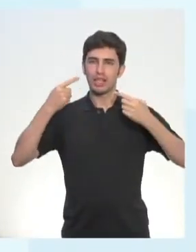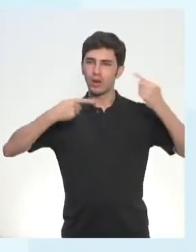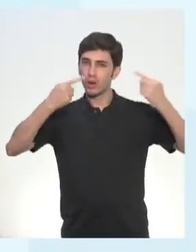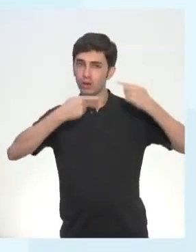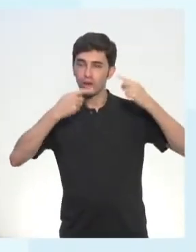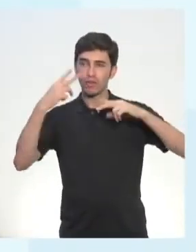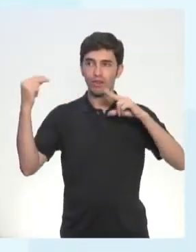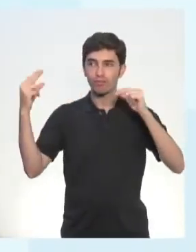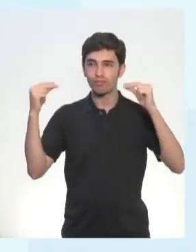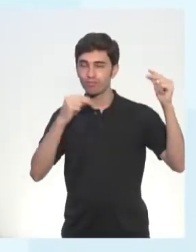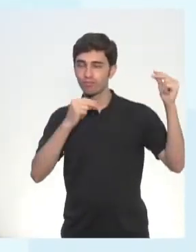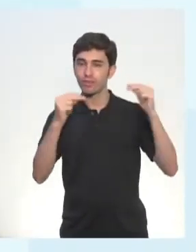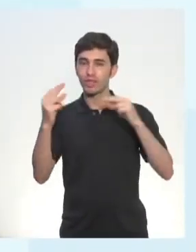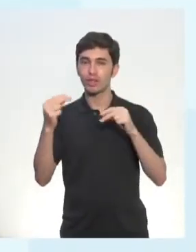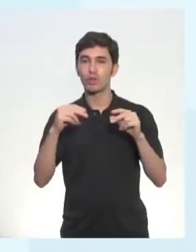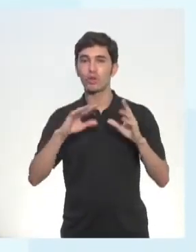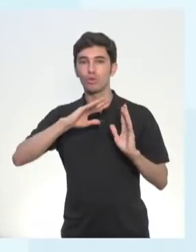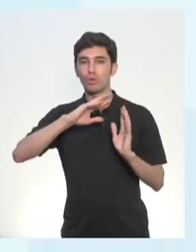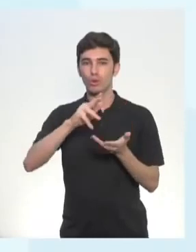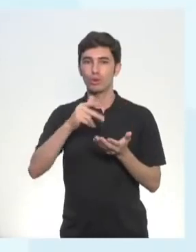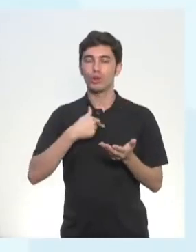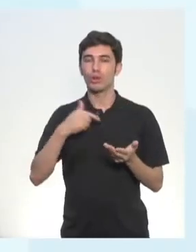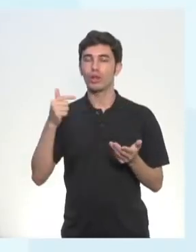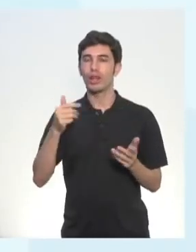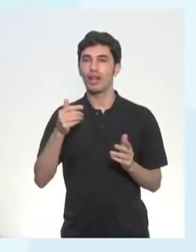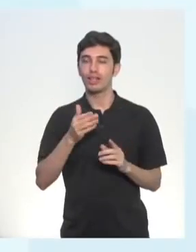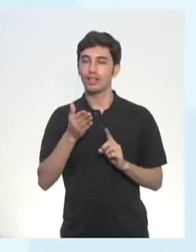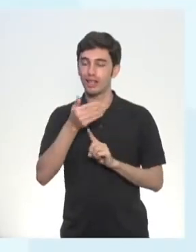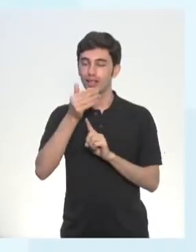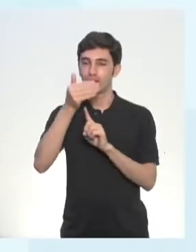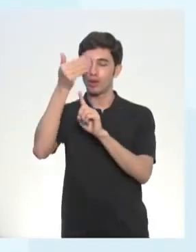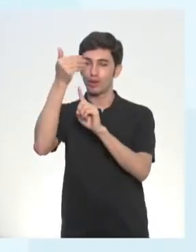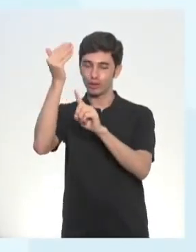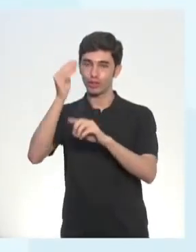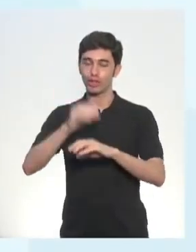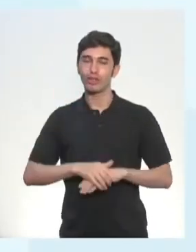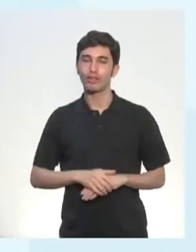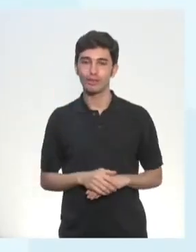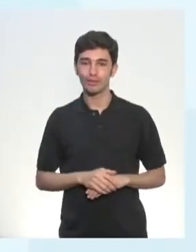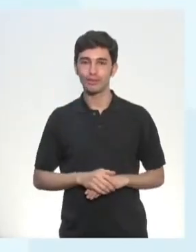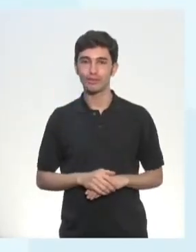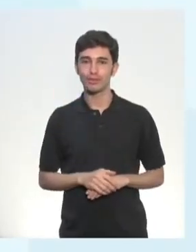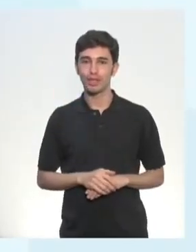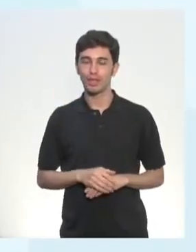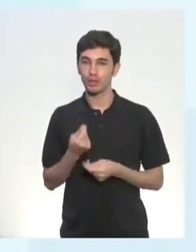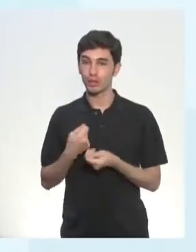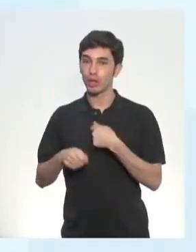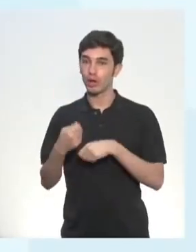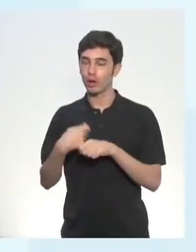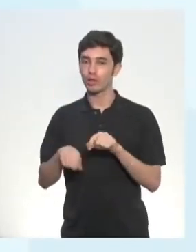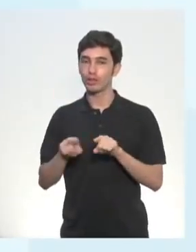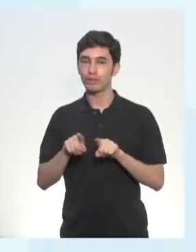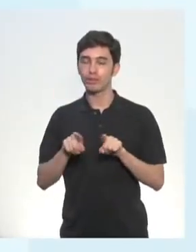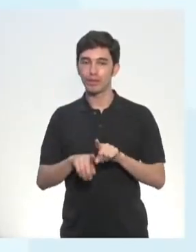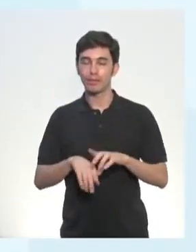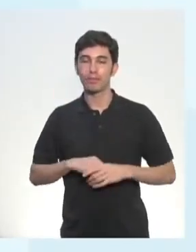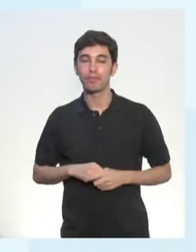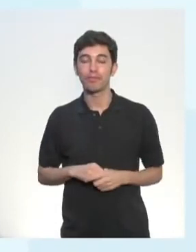dos negócios e da tecnologia. Então vamos às questões aqui. Olha só, tem que tomar cuidado aqui, porque olha só, o texto